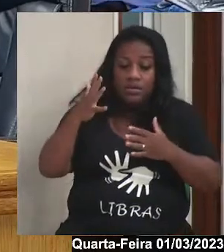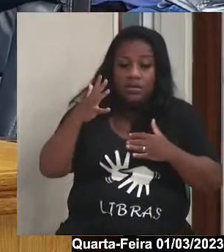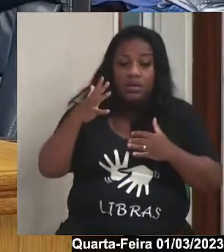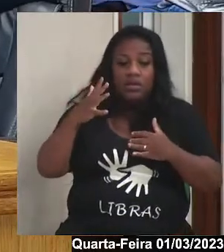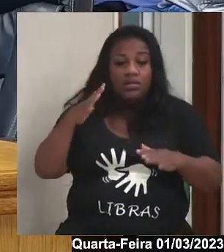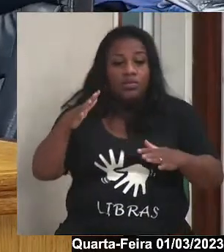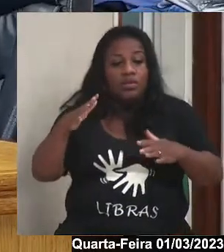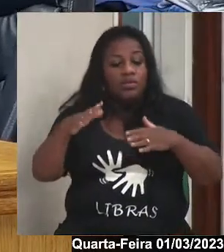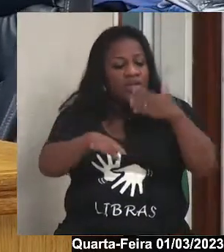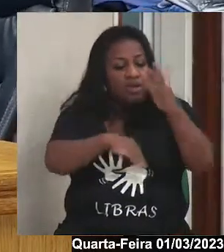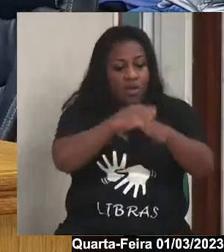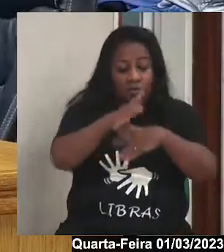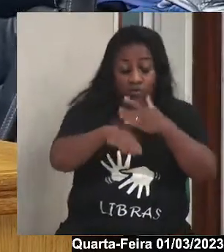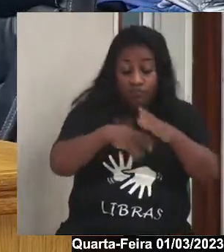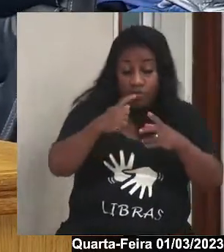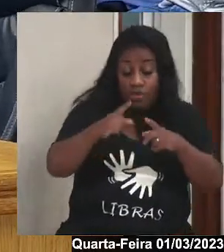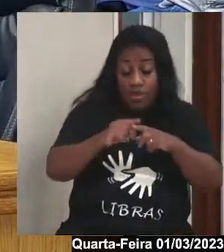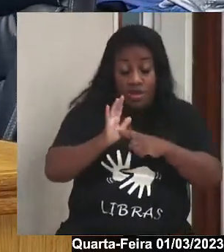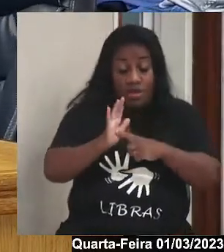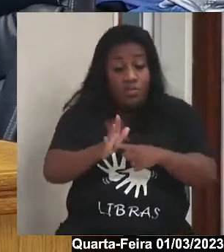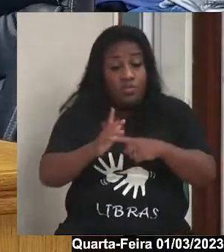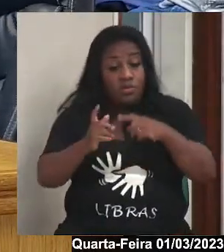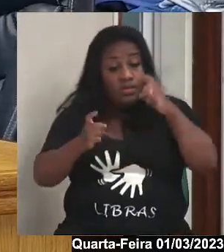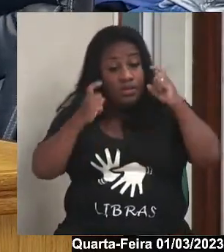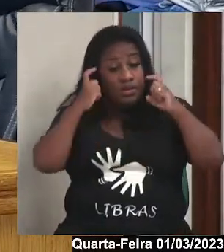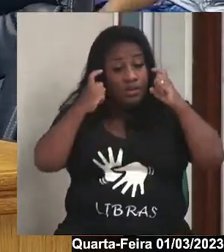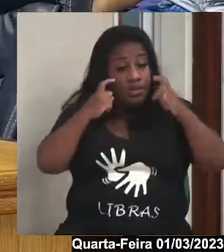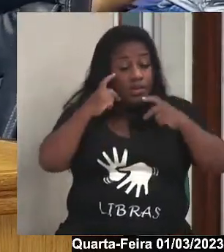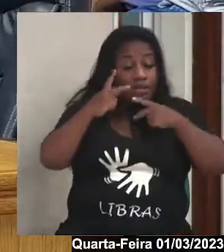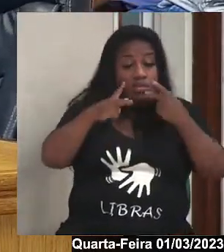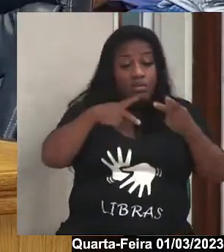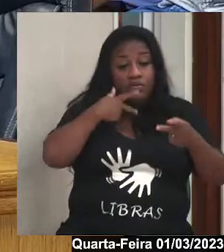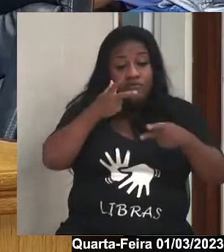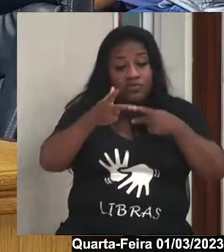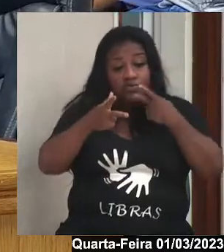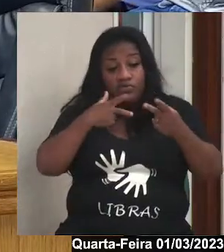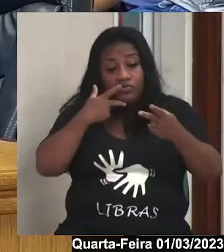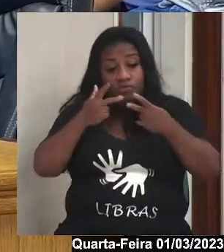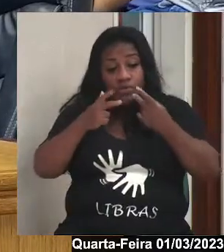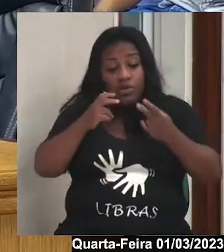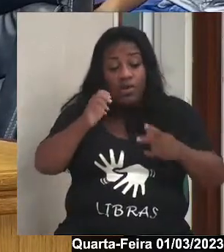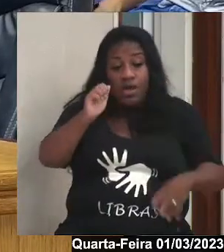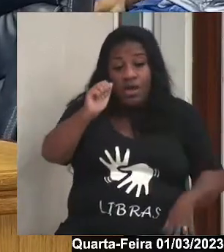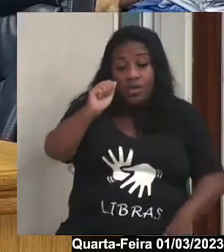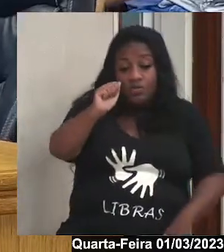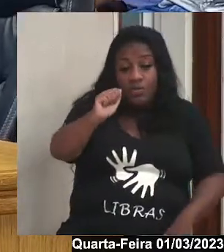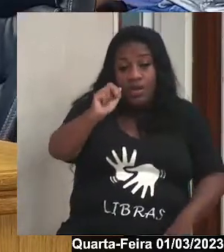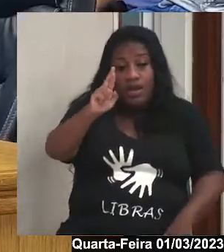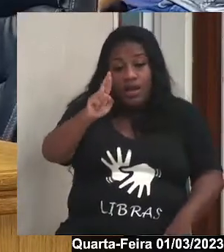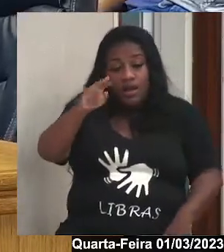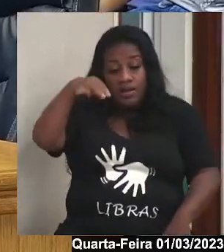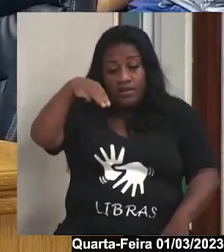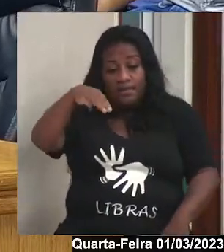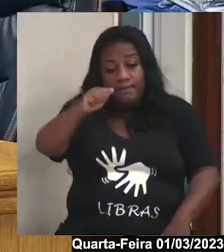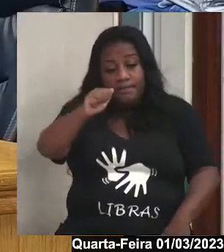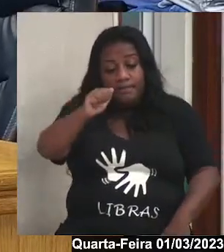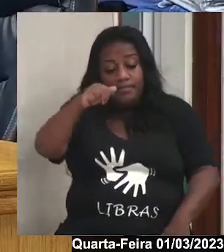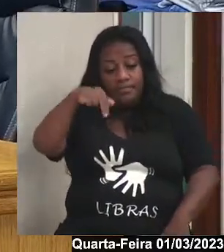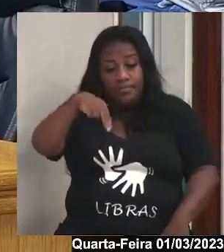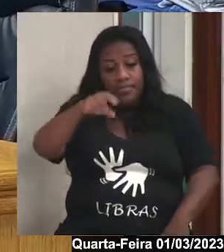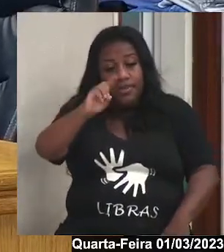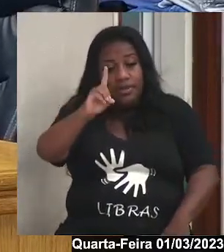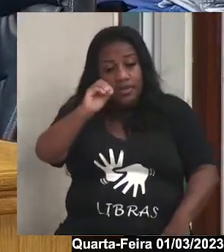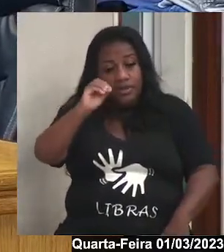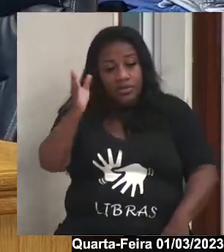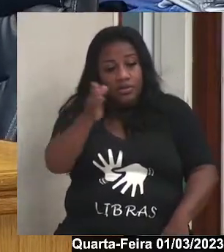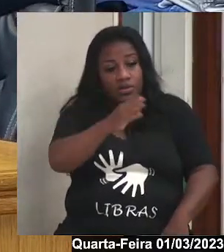é politicagem barata, a gente tem que mostrar para a população. Ele falou do Armando Vidigal. O prefeito, juntamente com